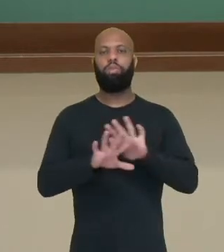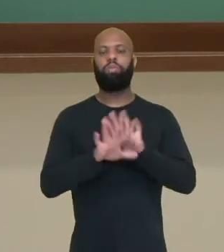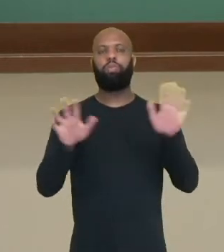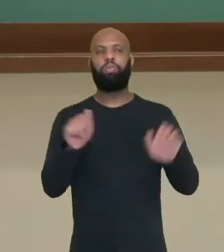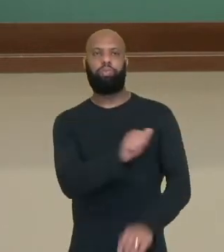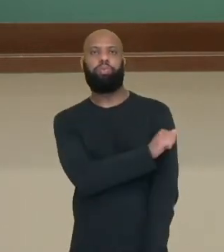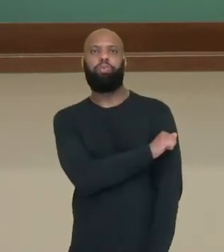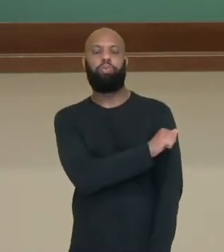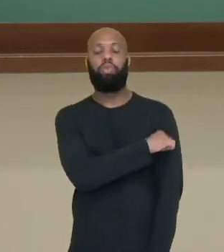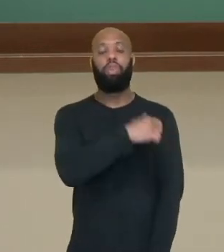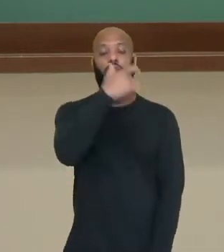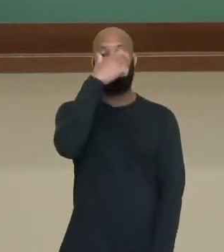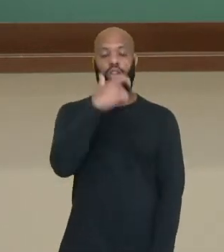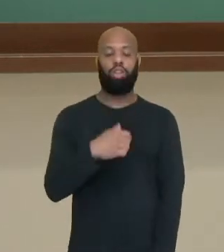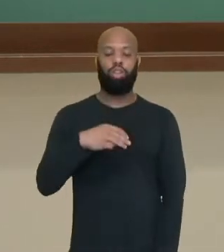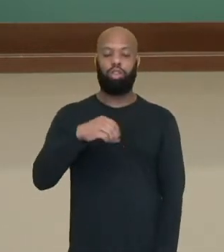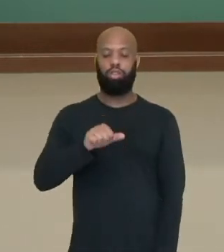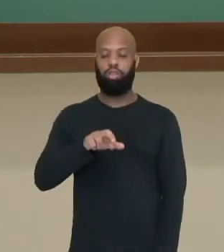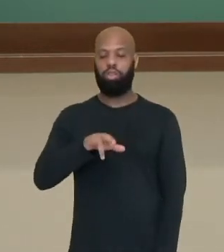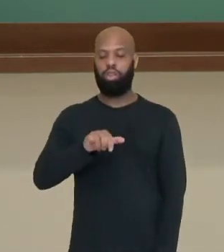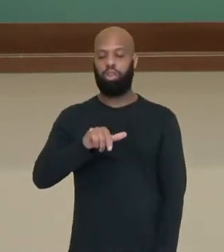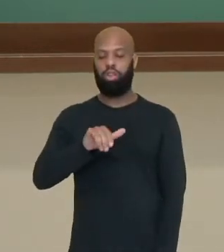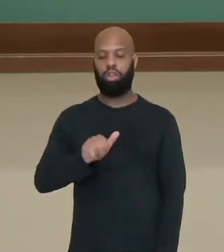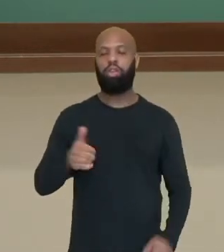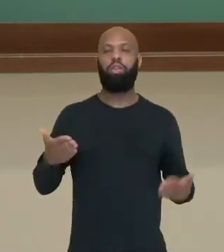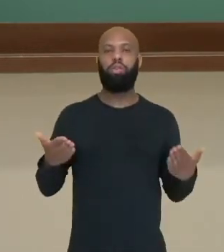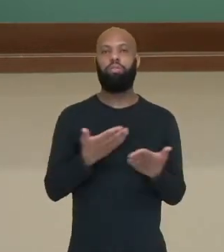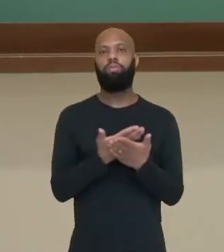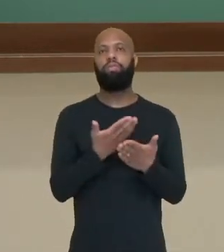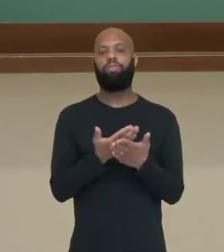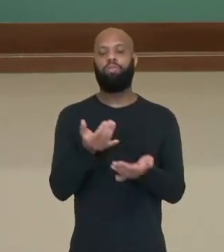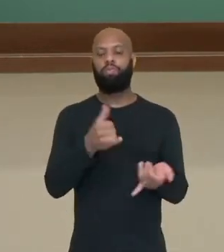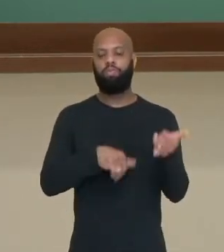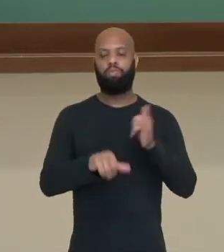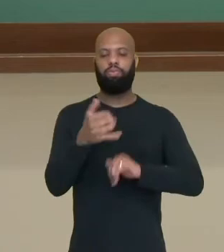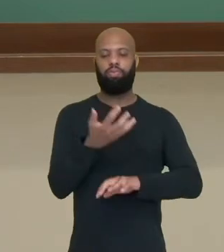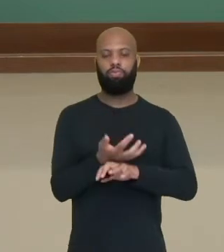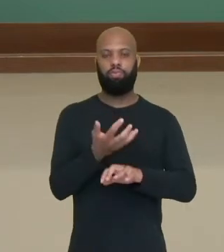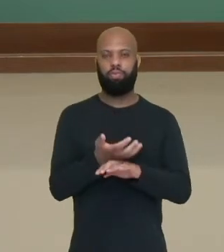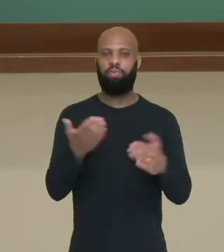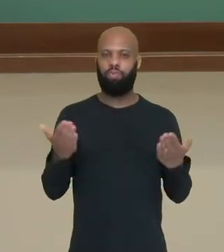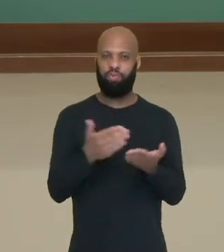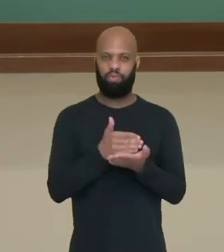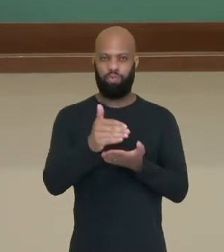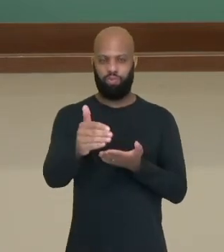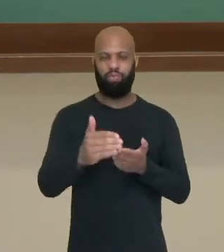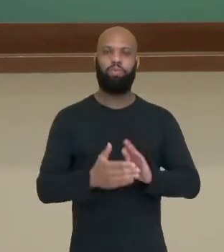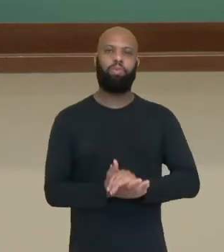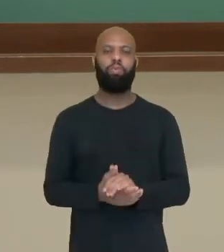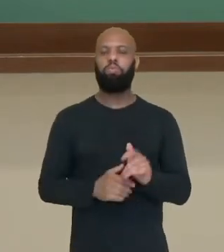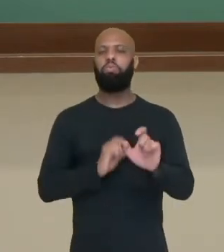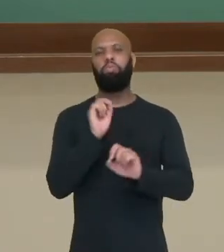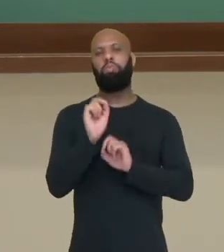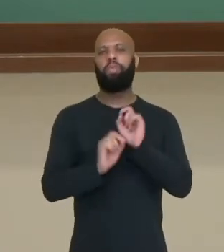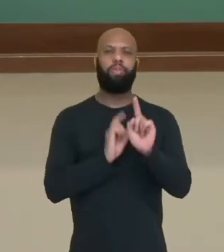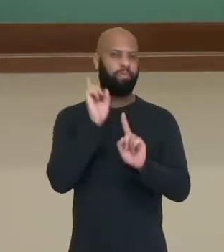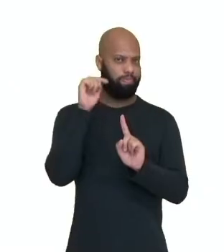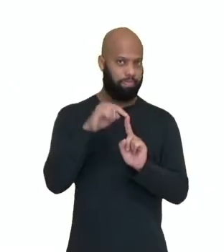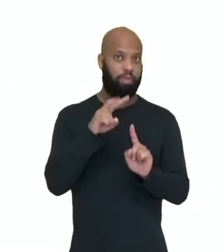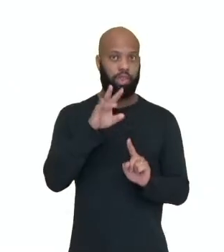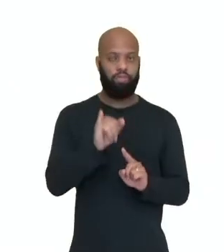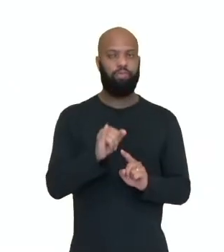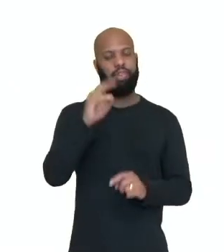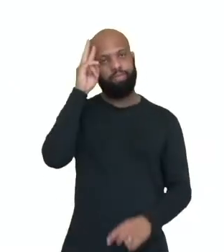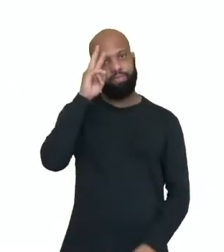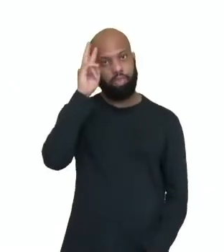Olá, alunos! Eu sou a professora Marília e vamos para mais uma aula de Química. Vamos começar? Então, os objetivos: revisar